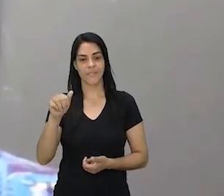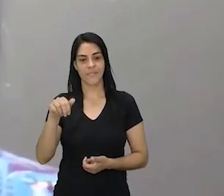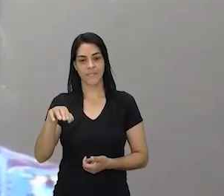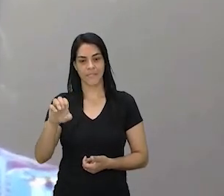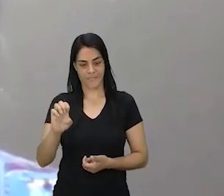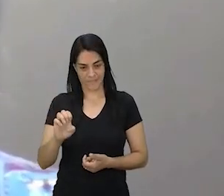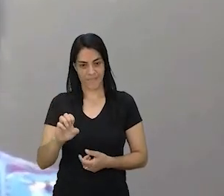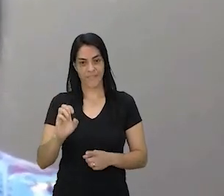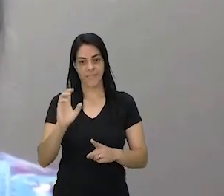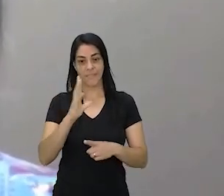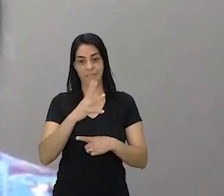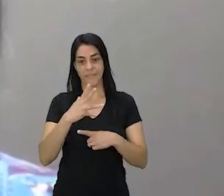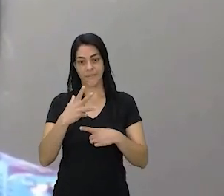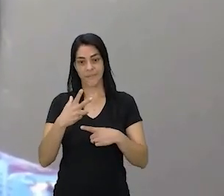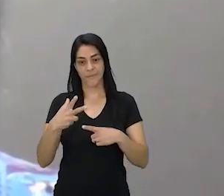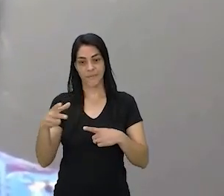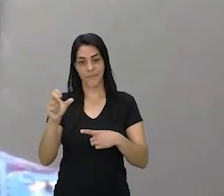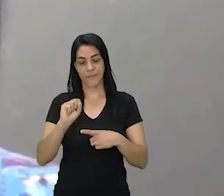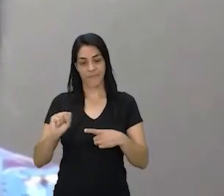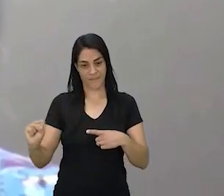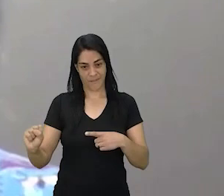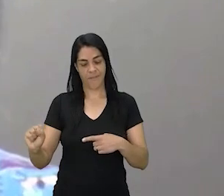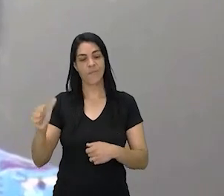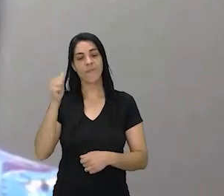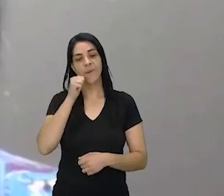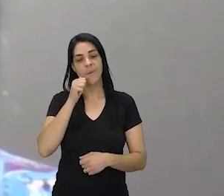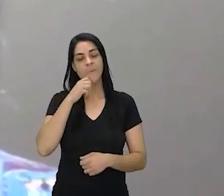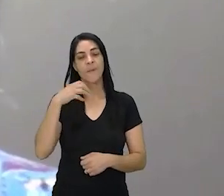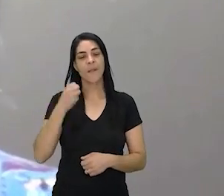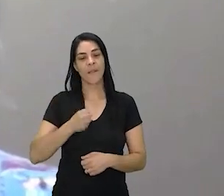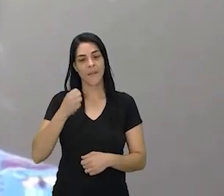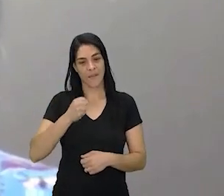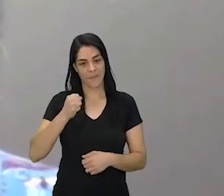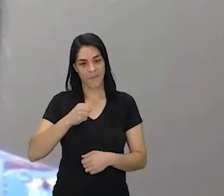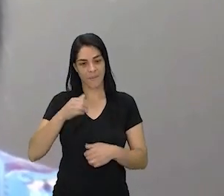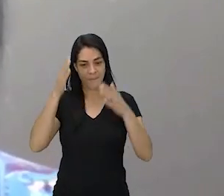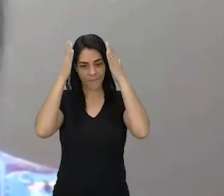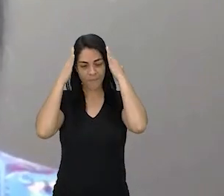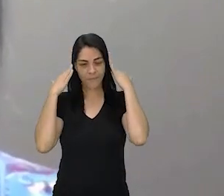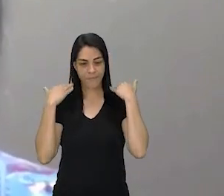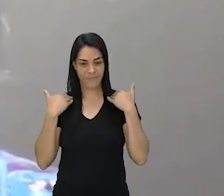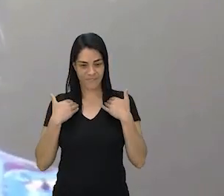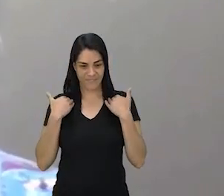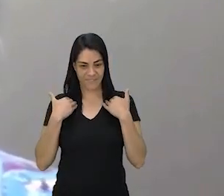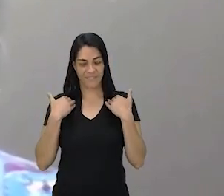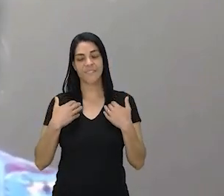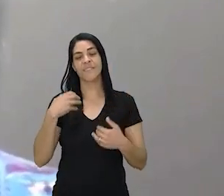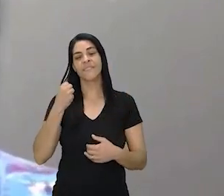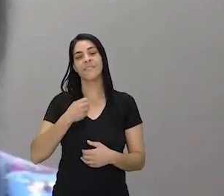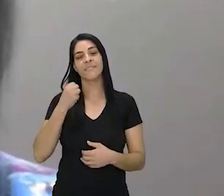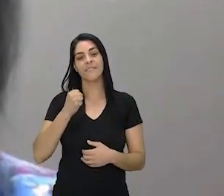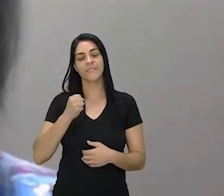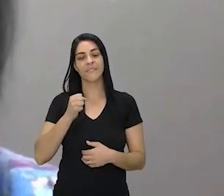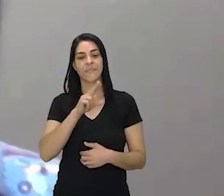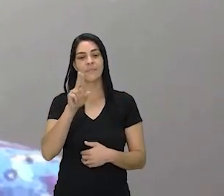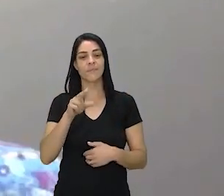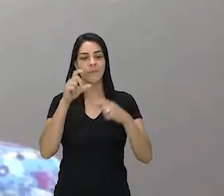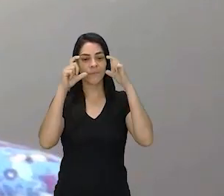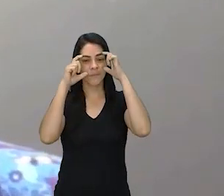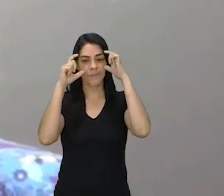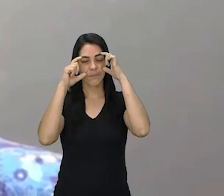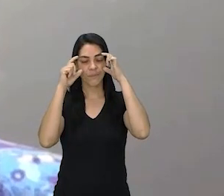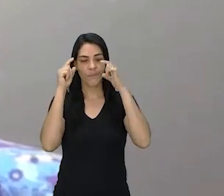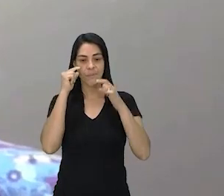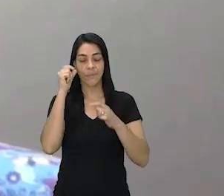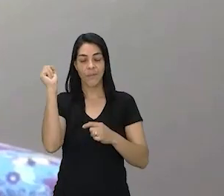EFAP. Sou uma mulher branca, de cabelos grisalhos na altura do queixo, uso óculos, tenho olhos